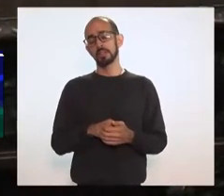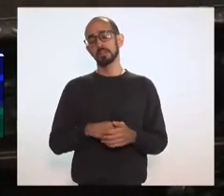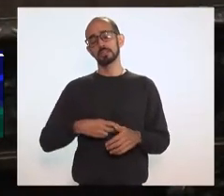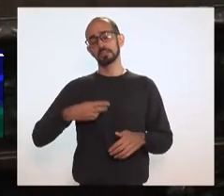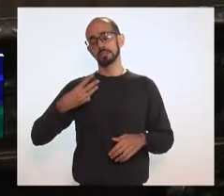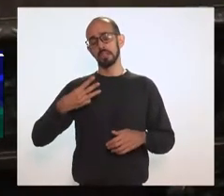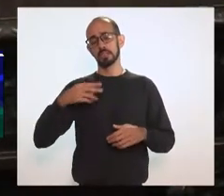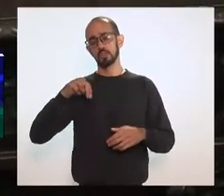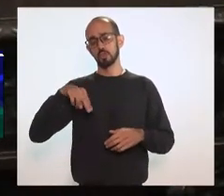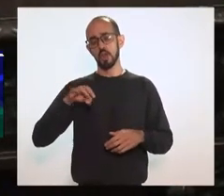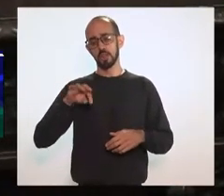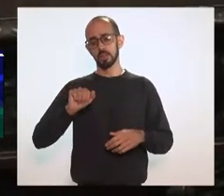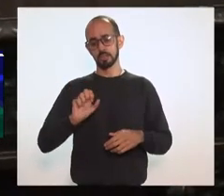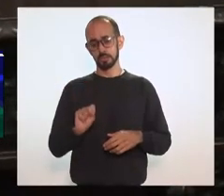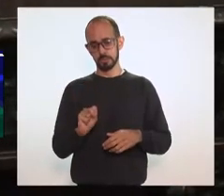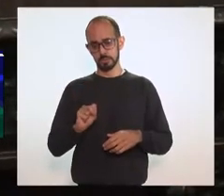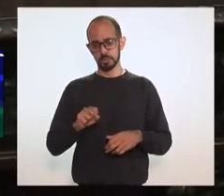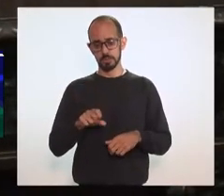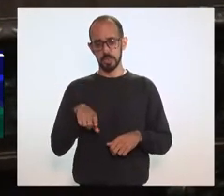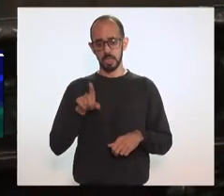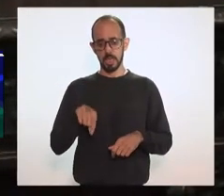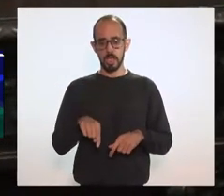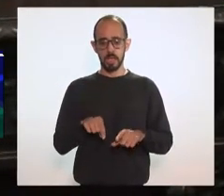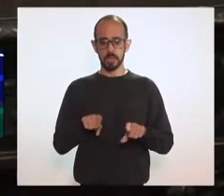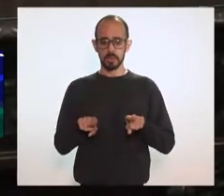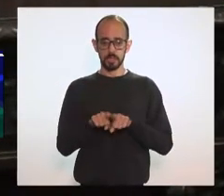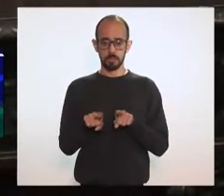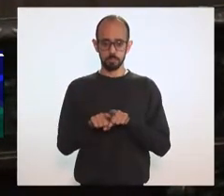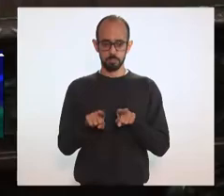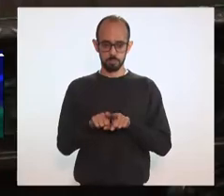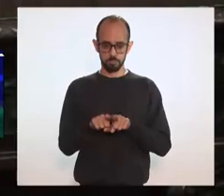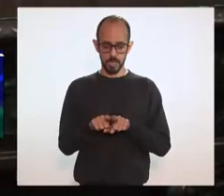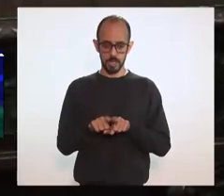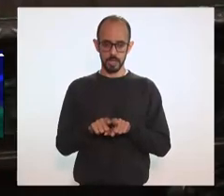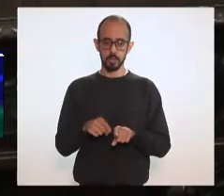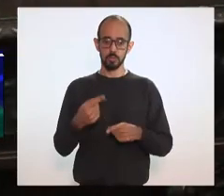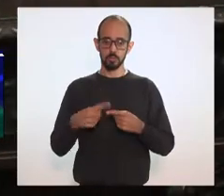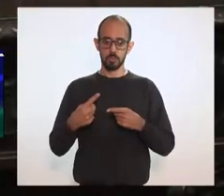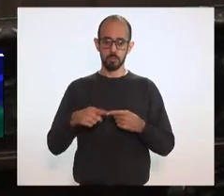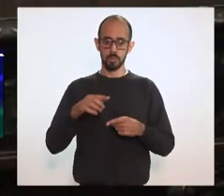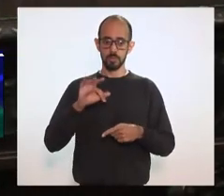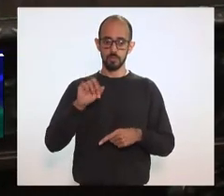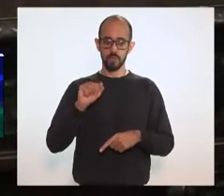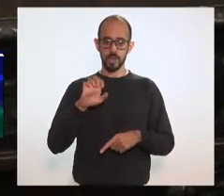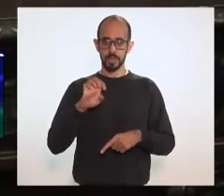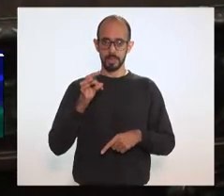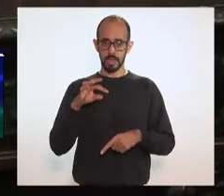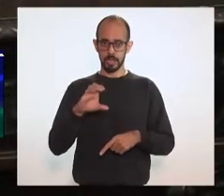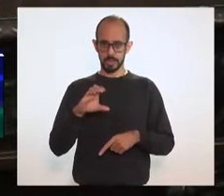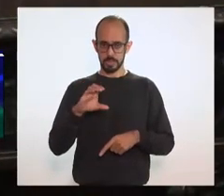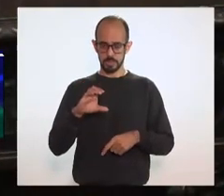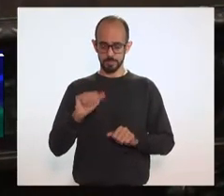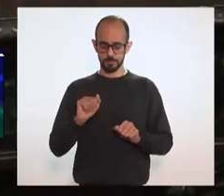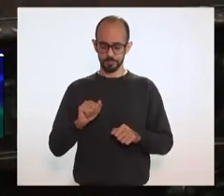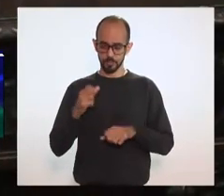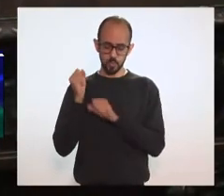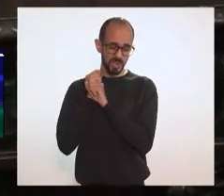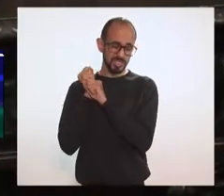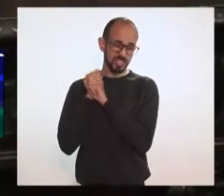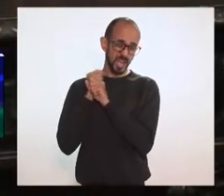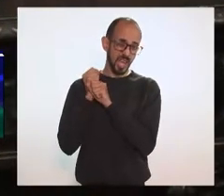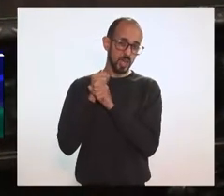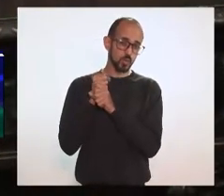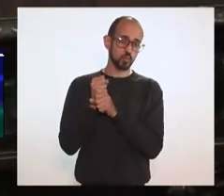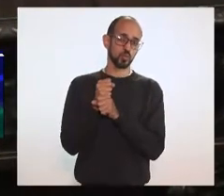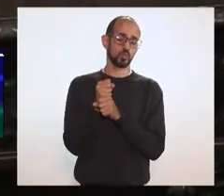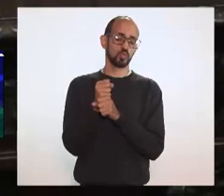iniciais, deputada Renata Souza, é também no âmbito da FAETEC. Durante anos, deputado Rodrigo Amorim, durante vários